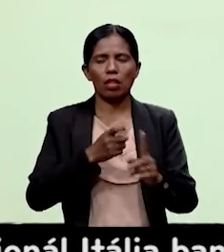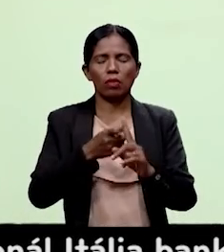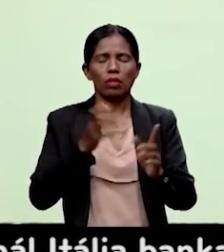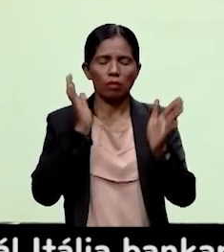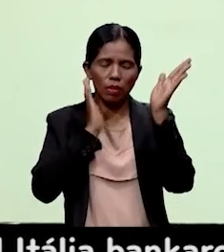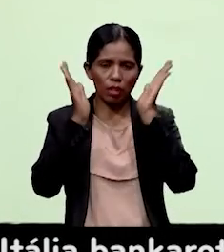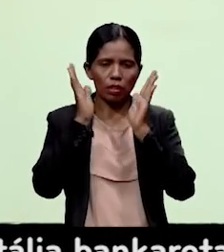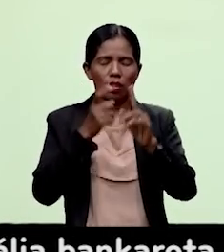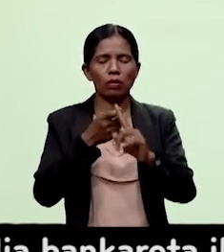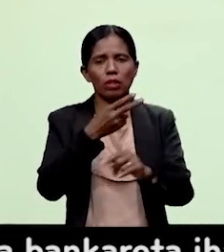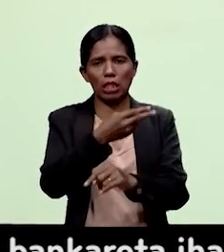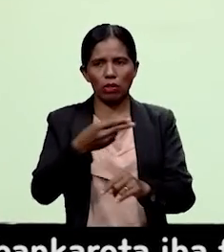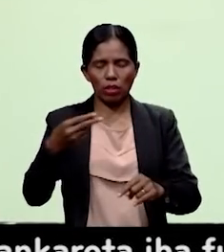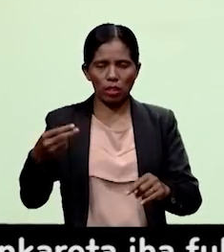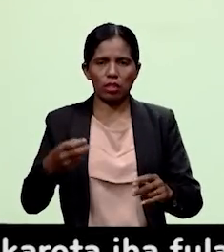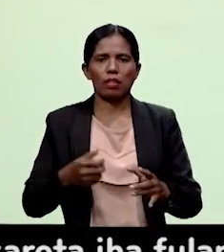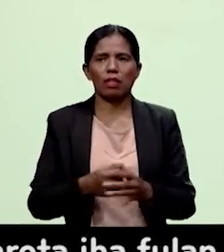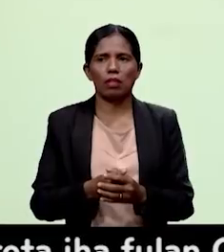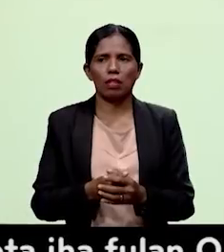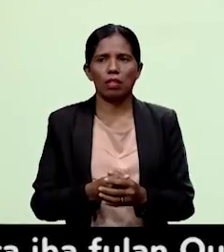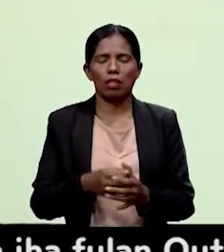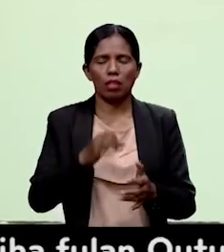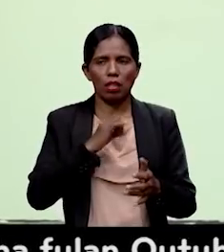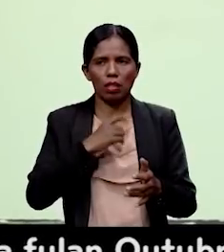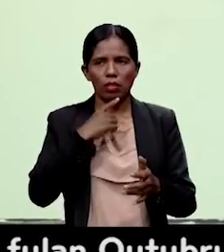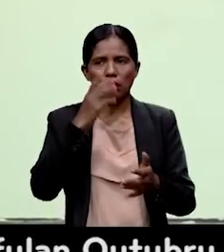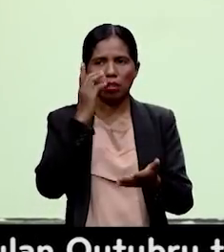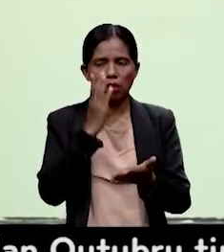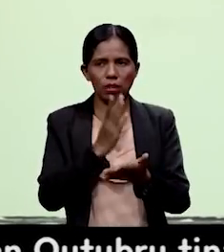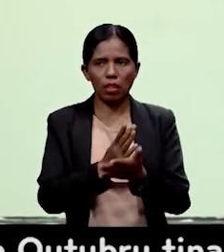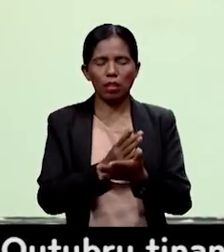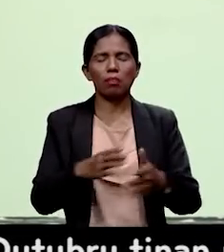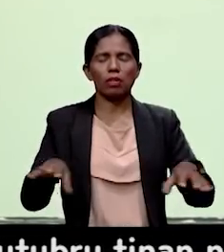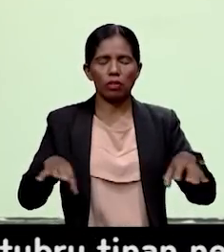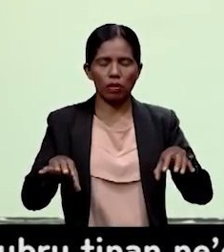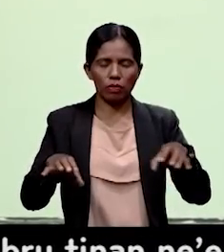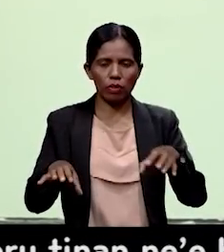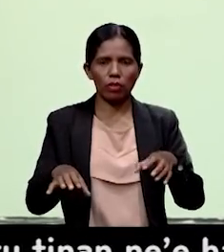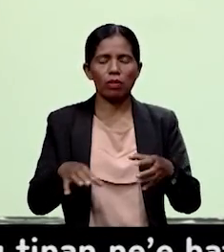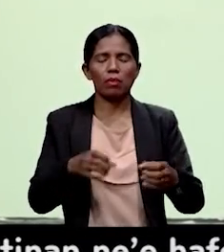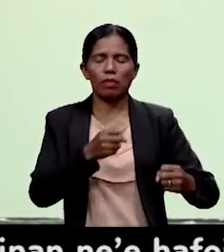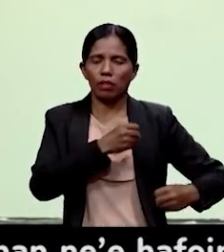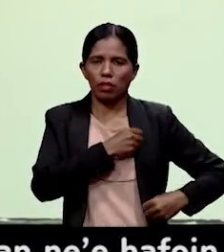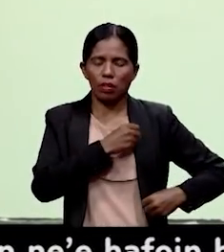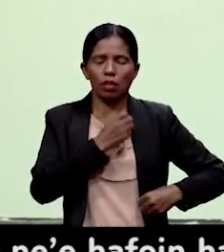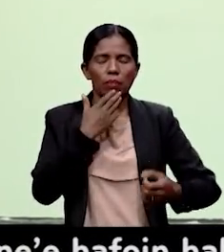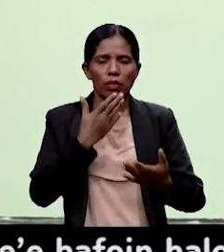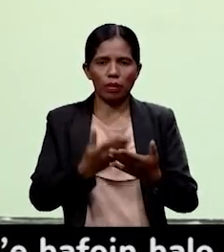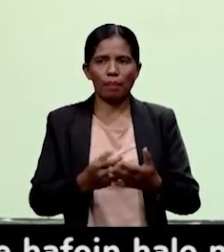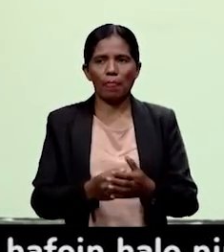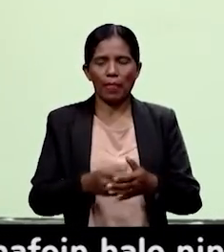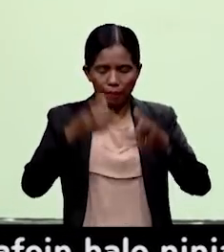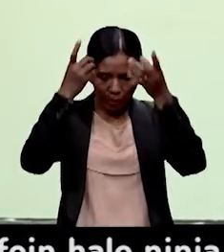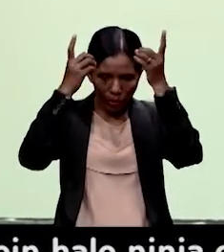há ligar a Indonésia. Né? Bem, há um entende, saída, mas profissionalismo militar. Nebe boa nebe